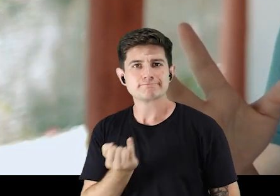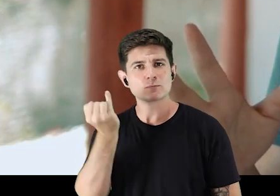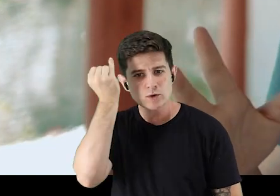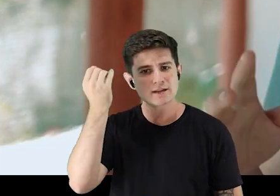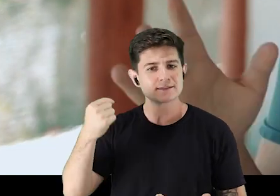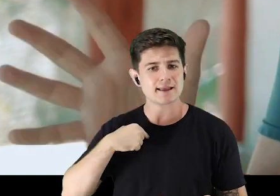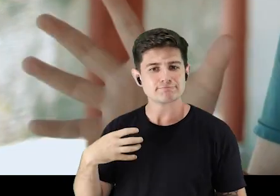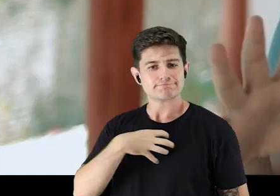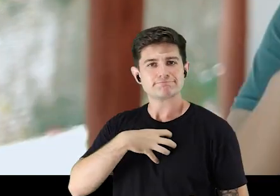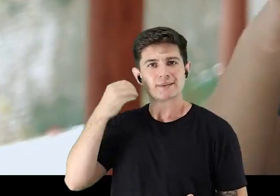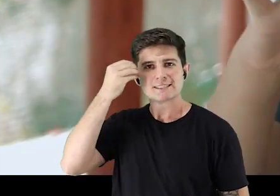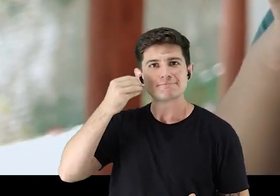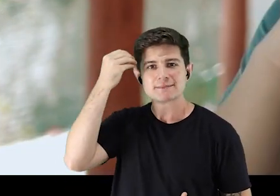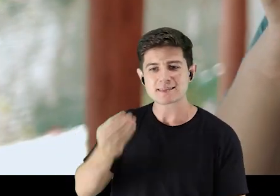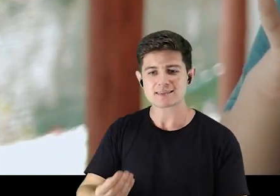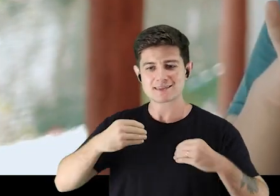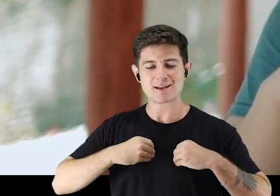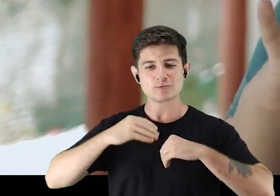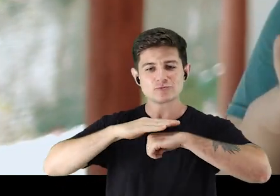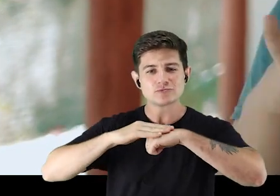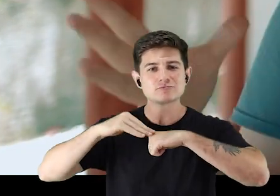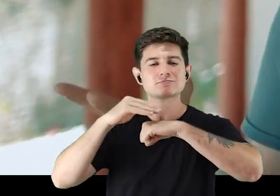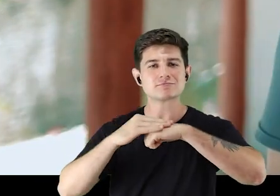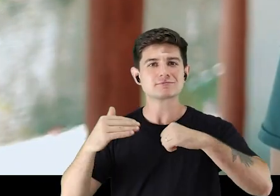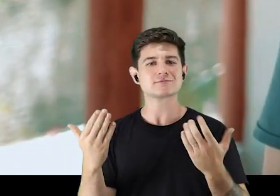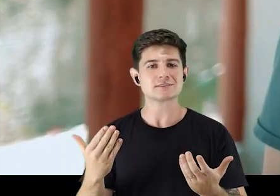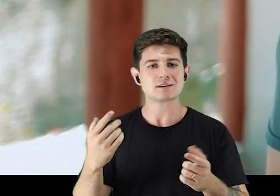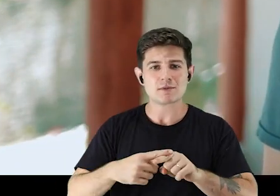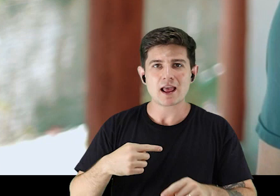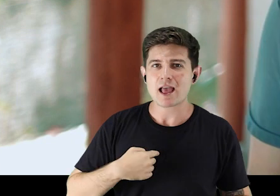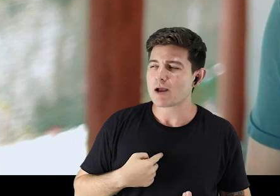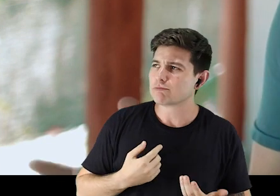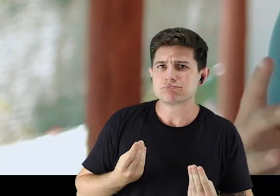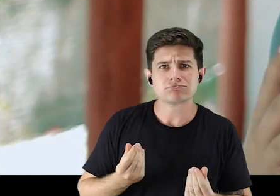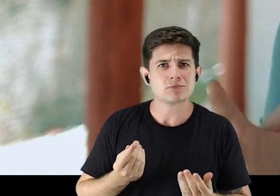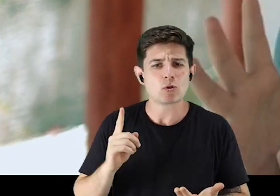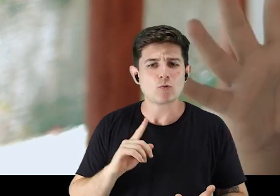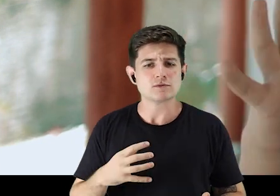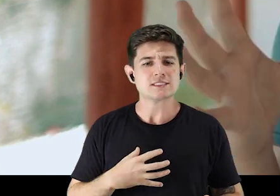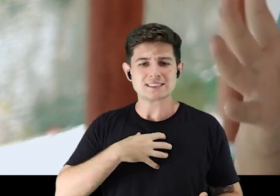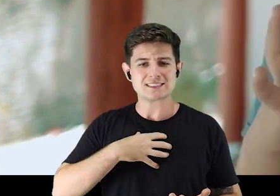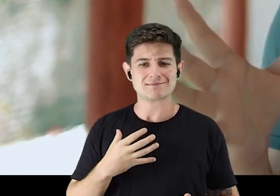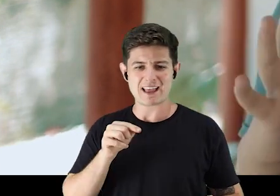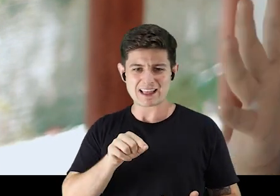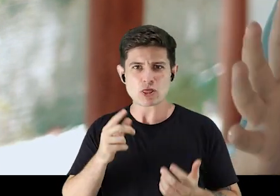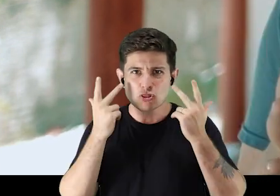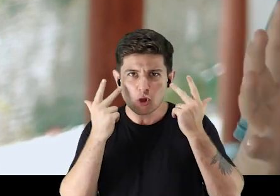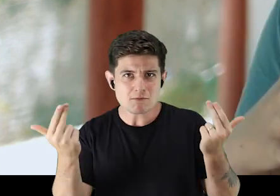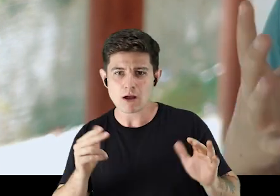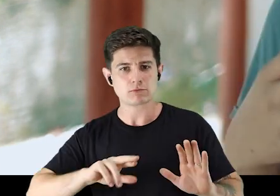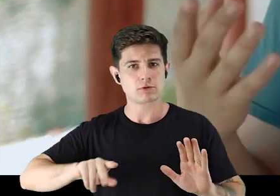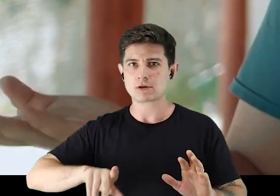eu achei muito importante pra mim, pra eu meio que tipo, experienciar isso. Que, Eu não sinto que esse tipo de